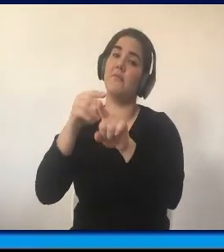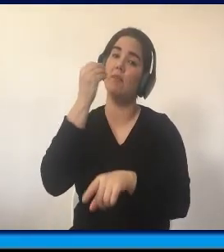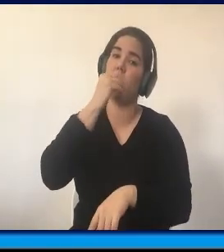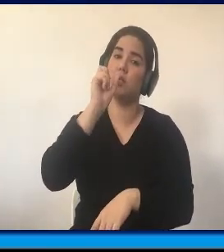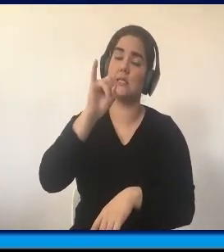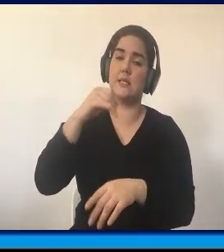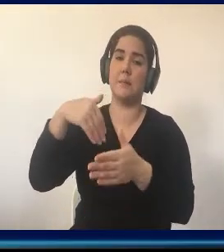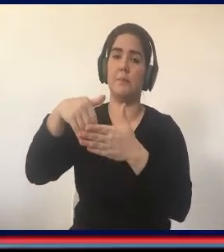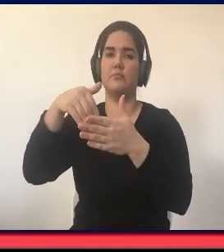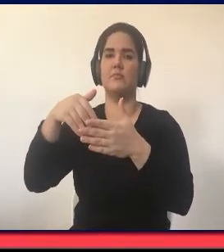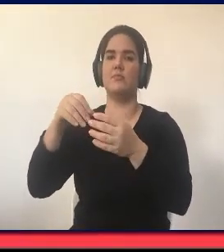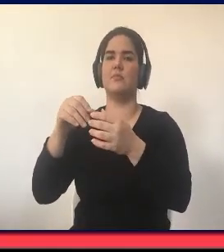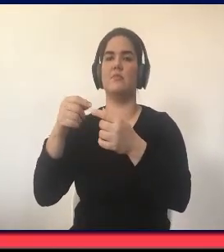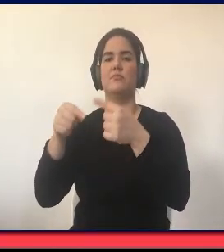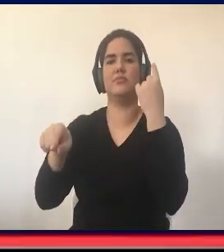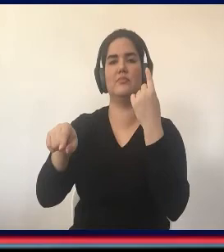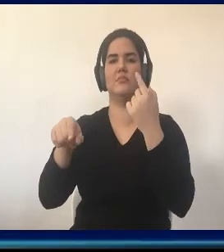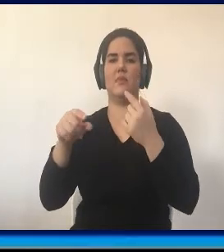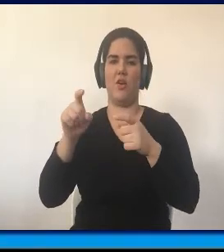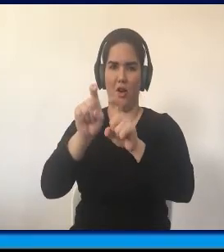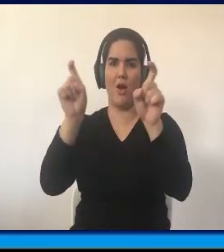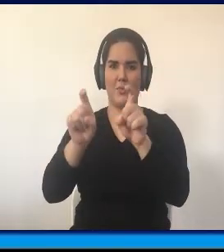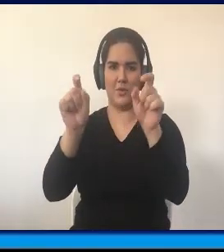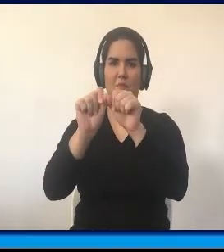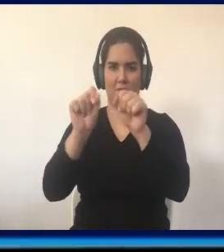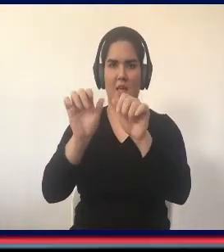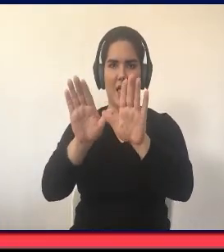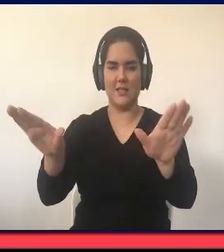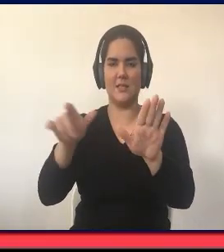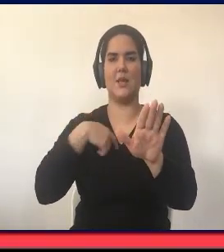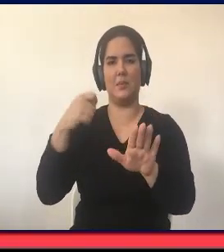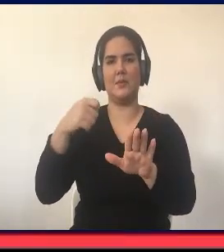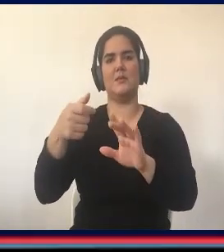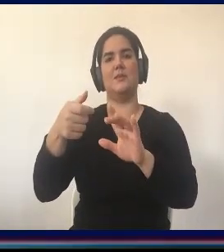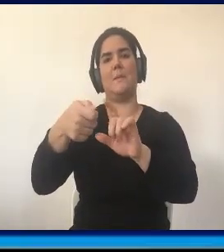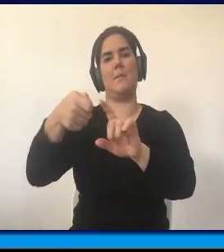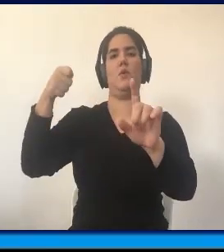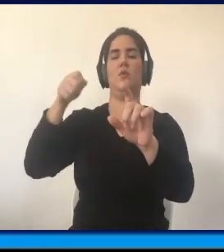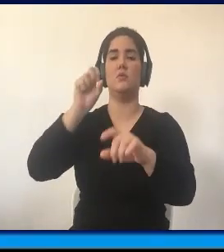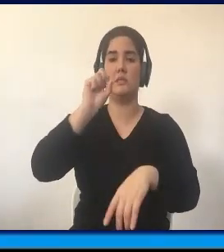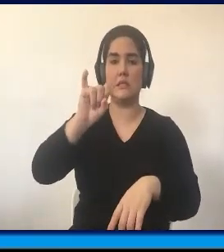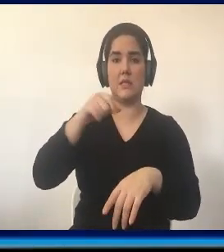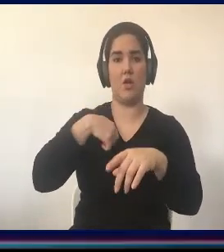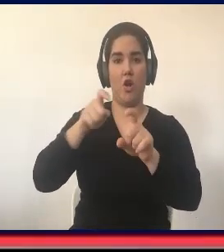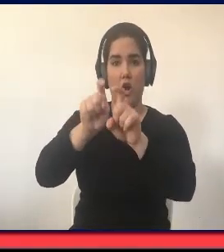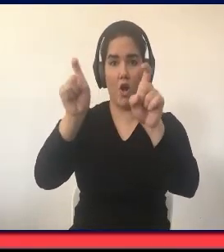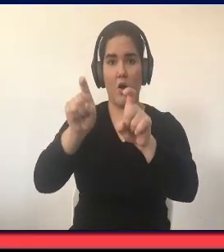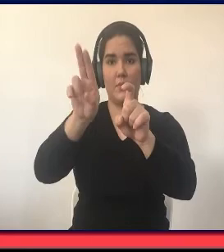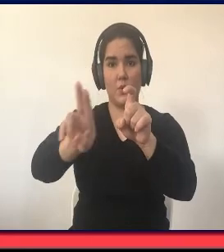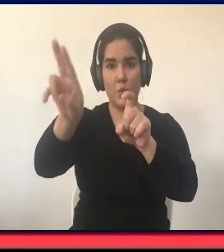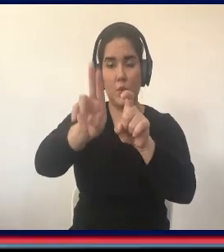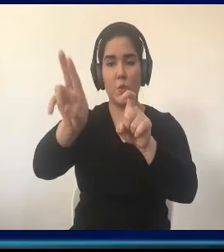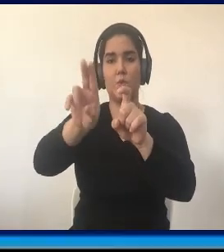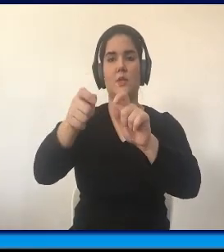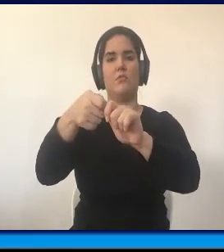computadores engata assim, né? Aí tem que puxar. Então se a gente mexer com o computador, não vai desengatar, o computador pode cair no